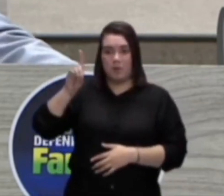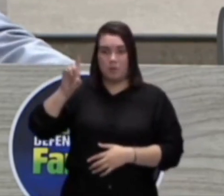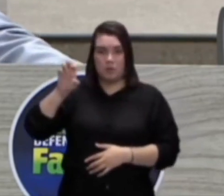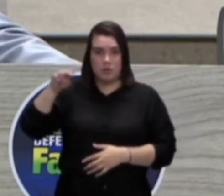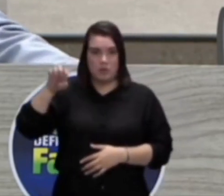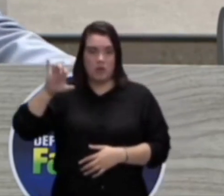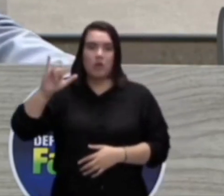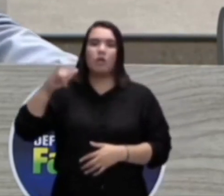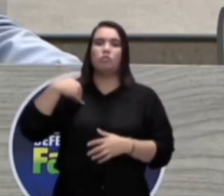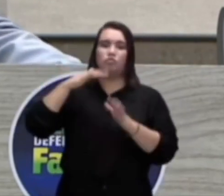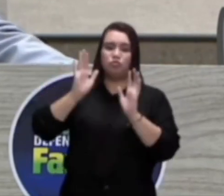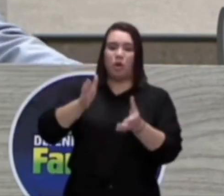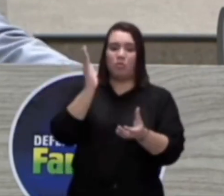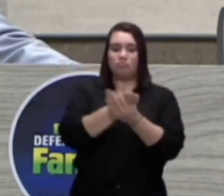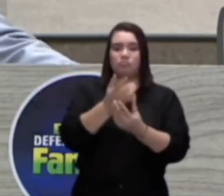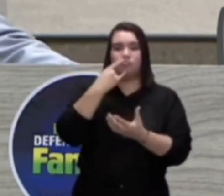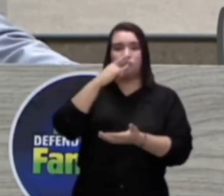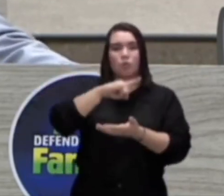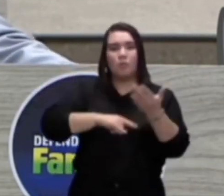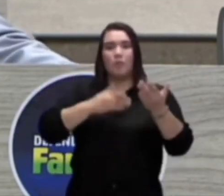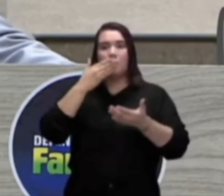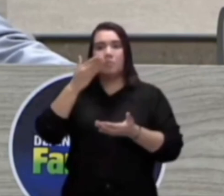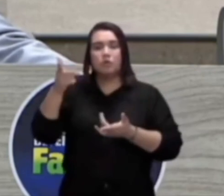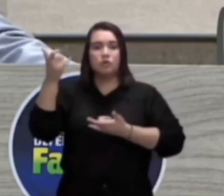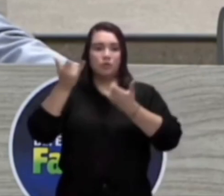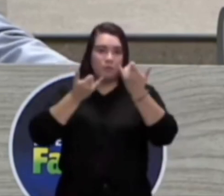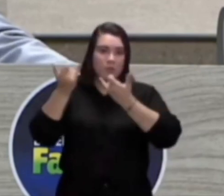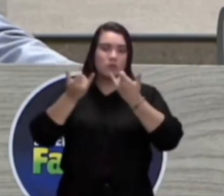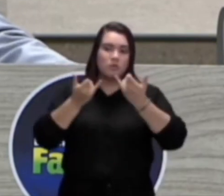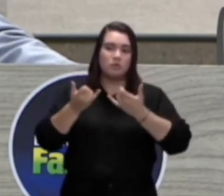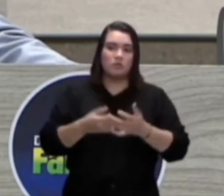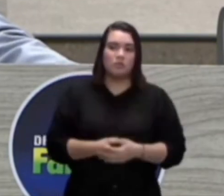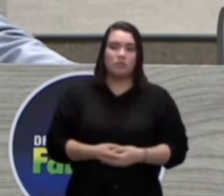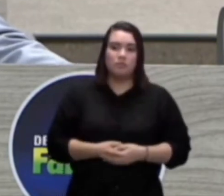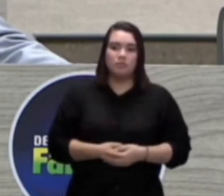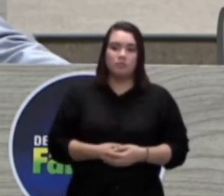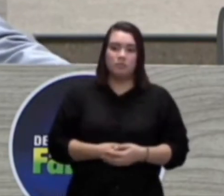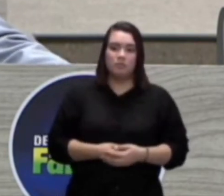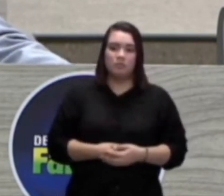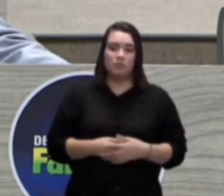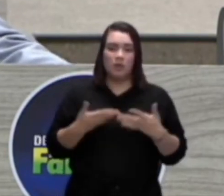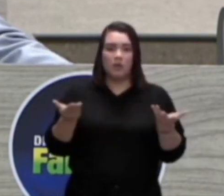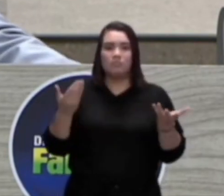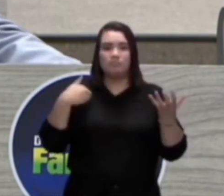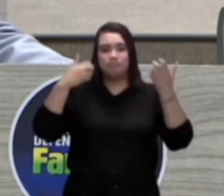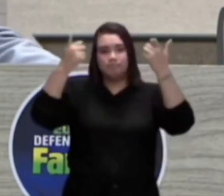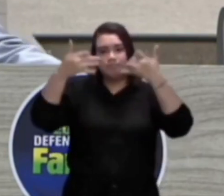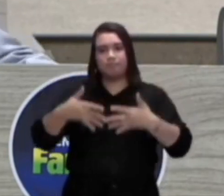protocolei, espero de forma urgência possa transmitir aqui na casa. Então, era o que eu tinha para